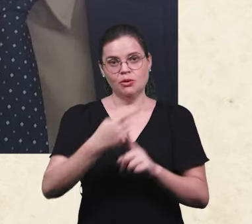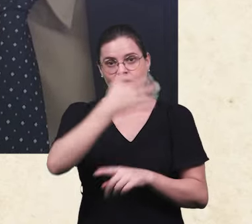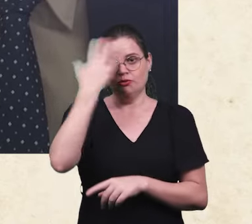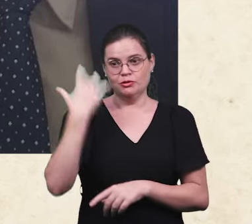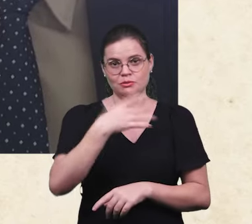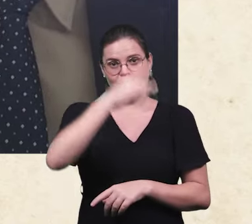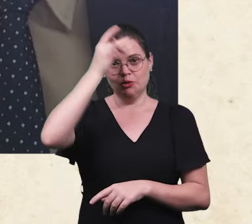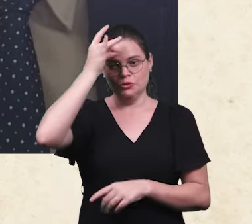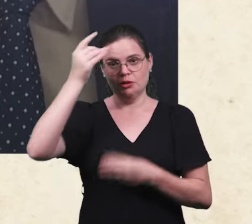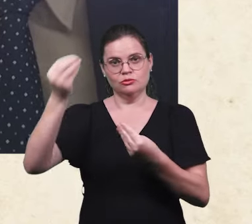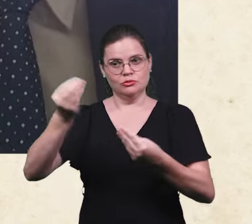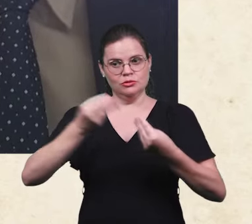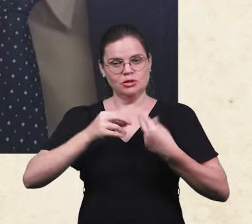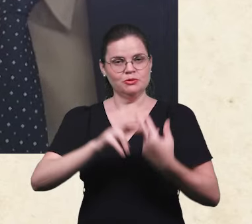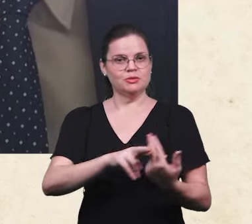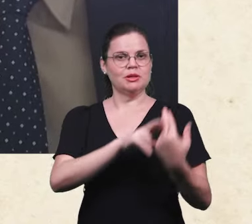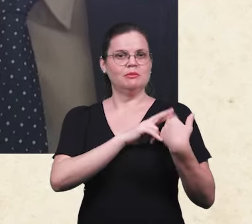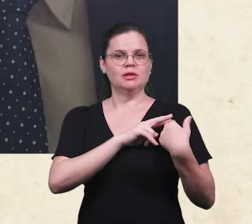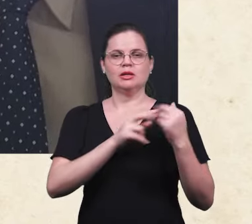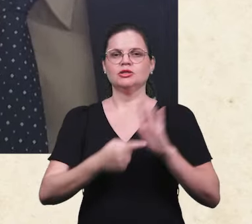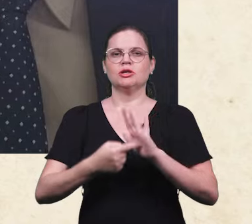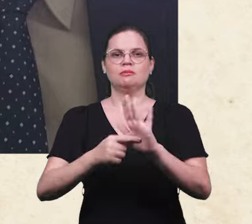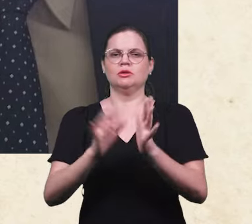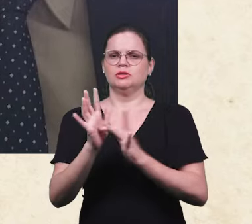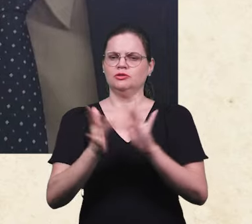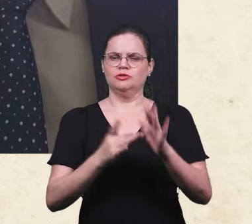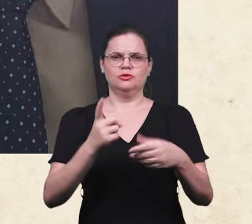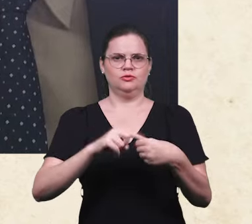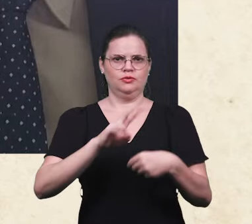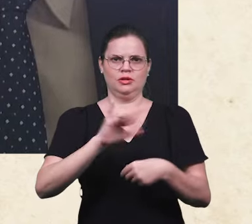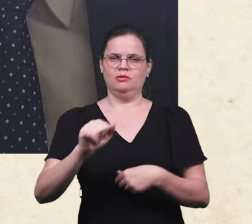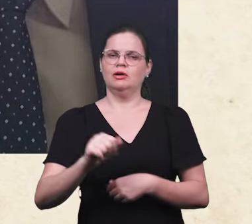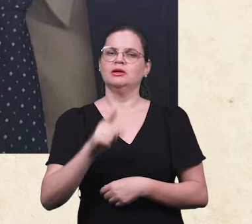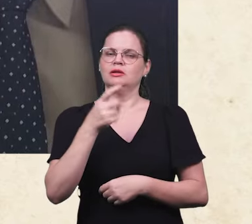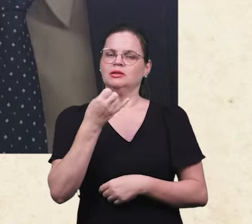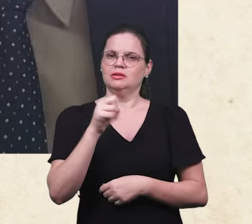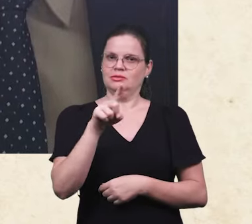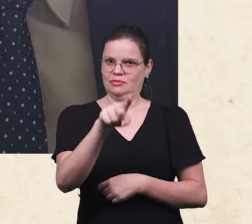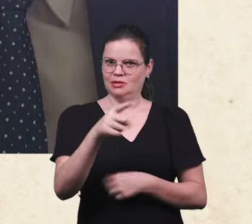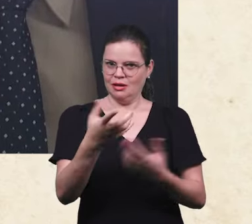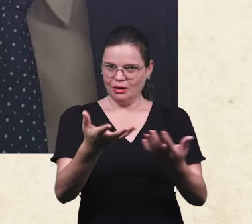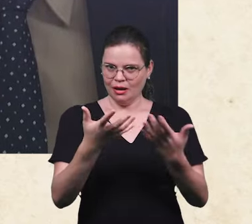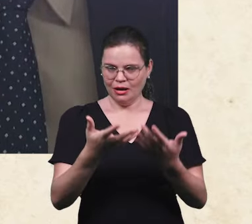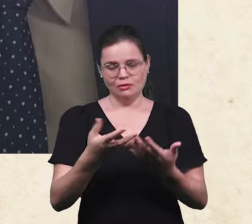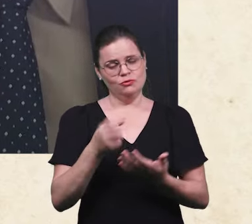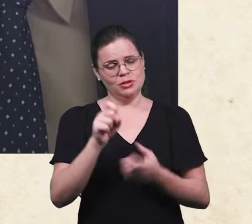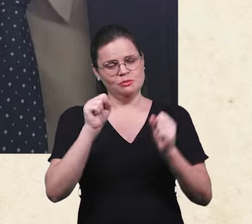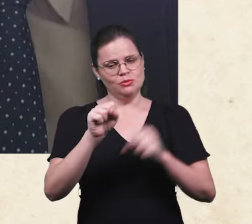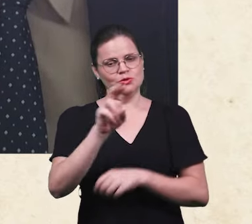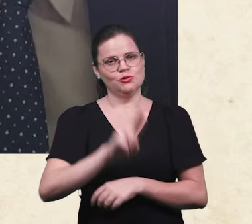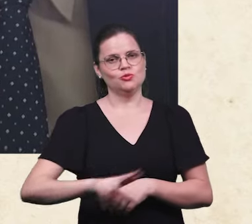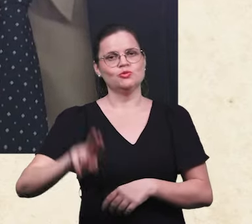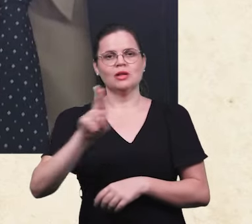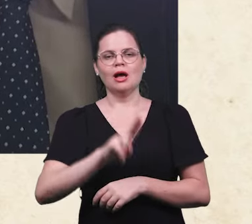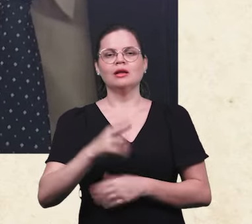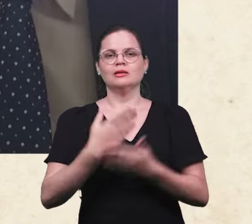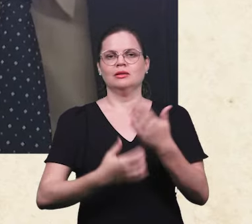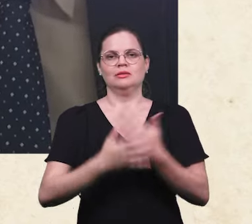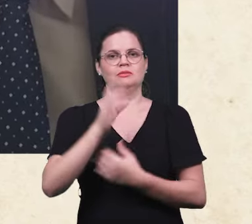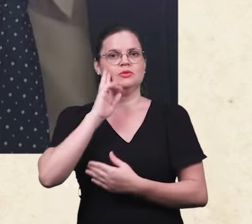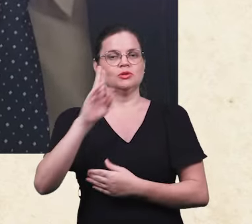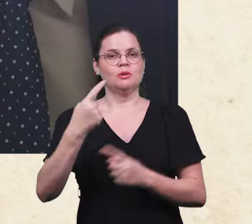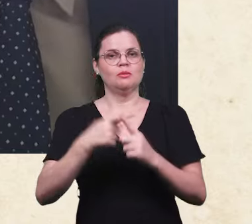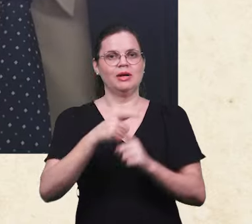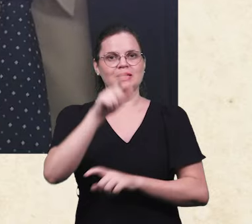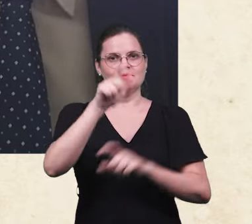à igreja, que é o Maranata, Jesus vem, que você possa ser, né? Como o apóstolo Paulo disse aqui, olha, conhecida e lida por todos os